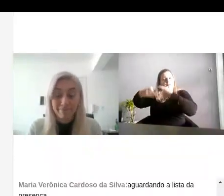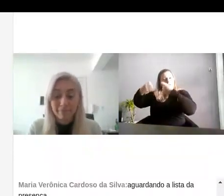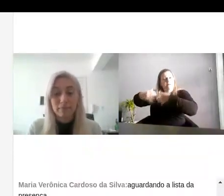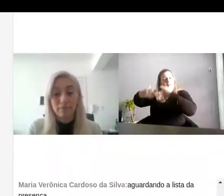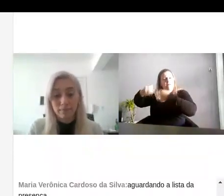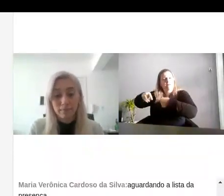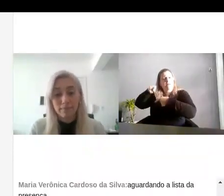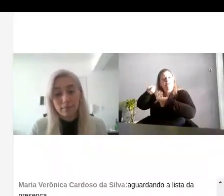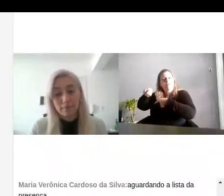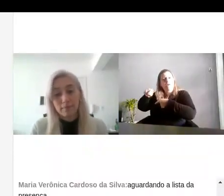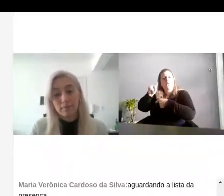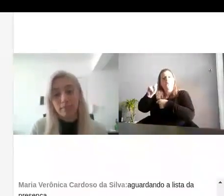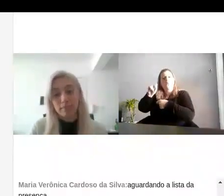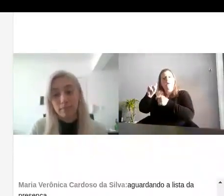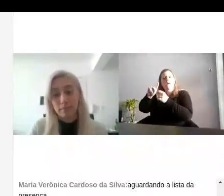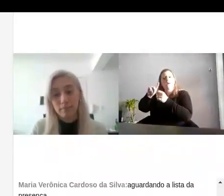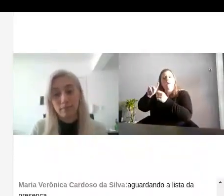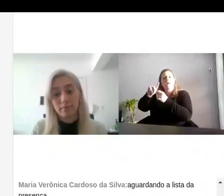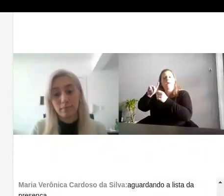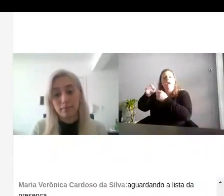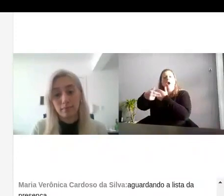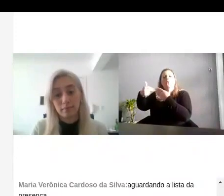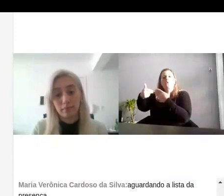bailarina ou da dançarina.